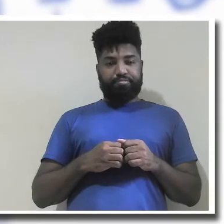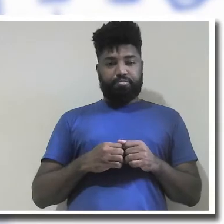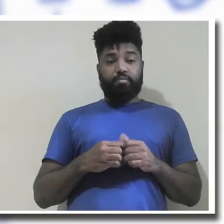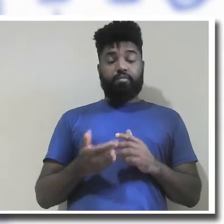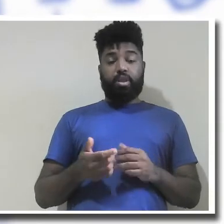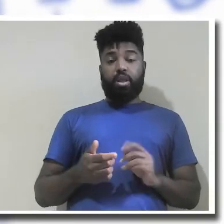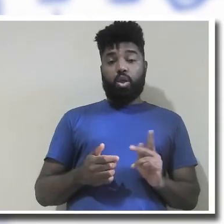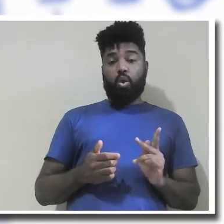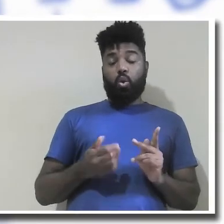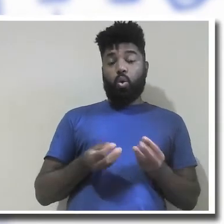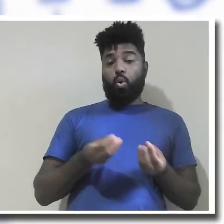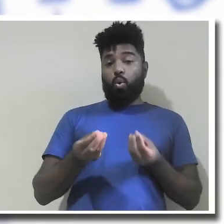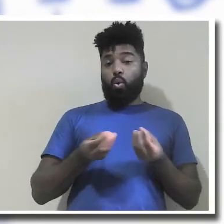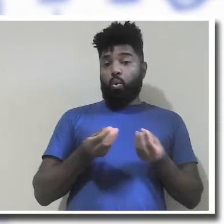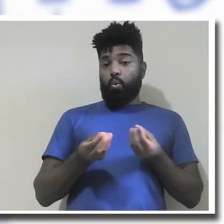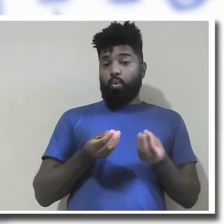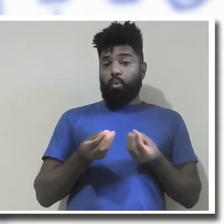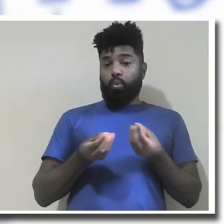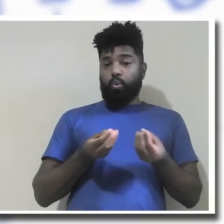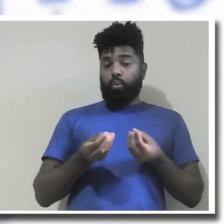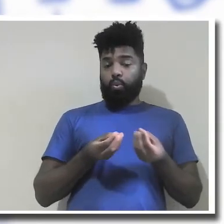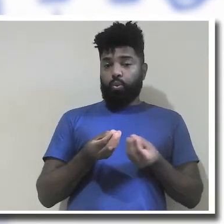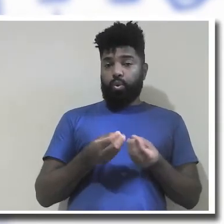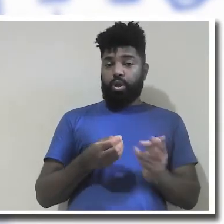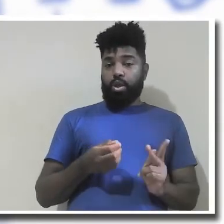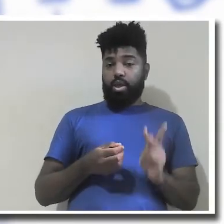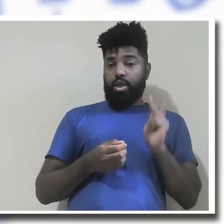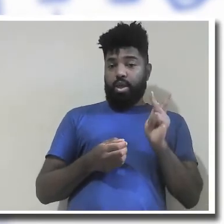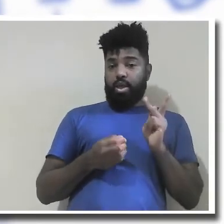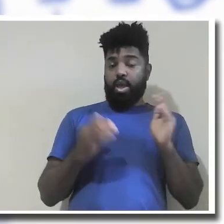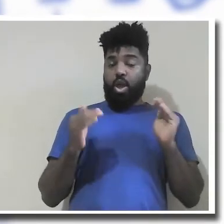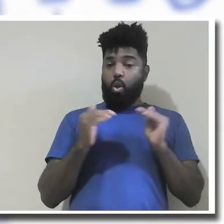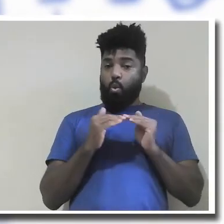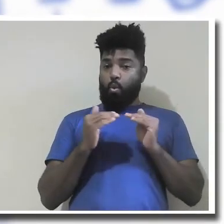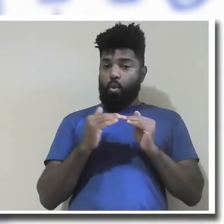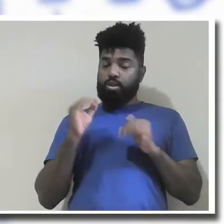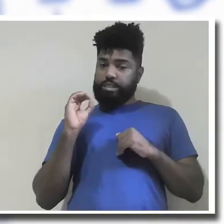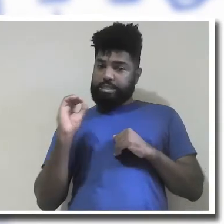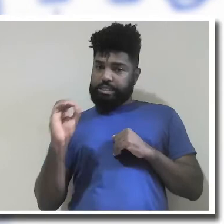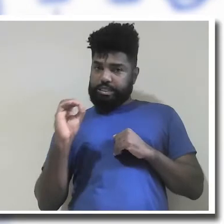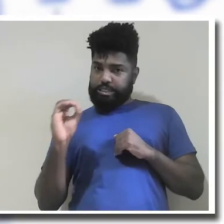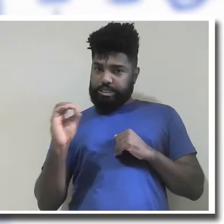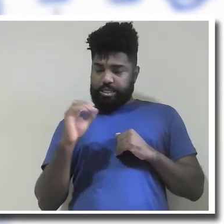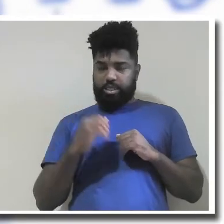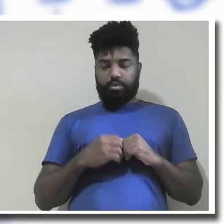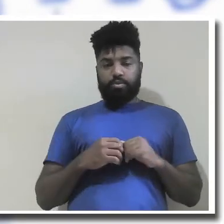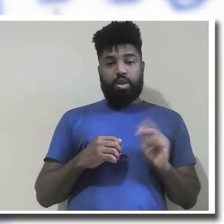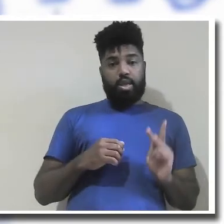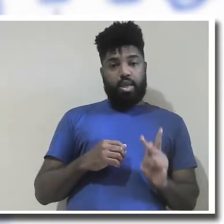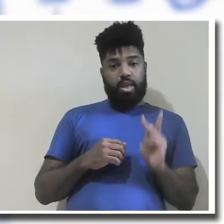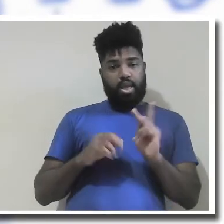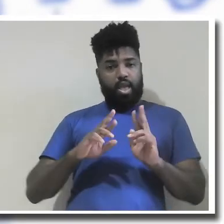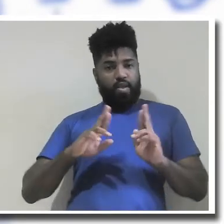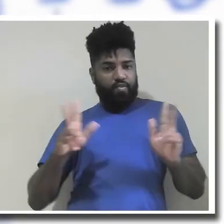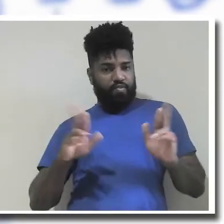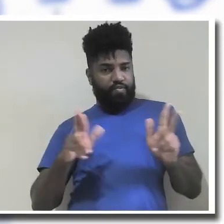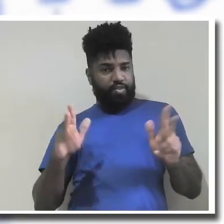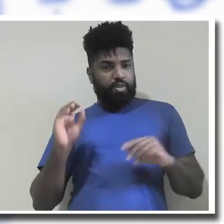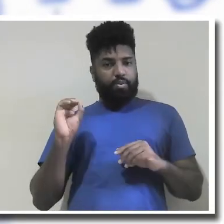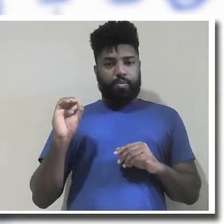tanto para o caso em que k igual a zero, quanto para o caso em que k diferente de